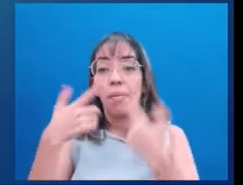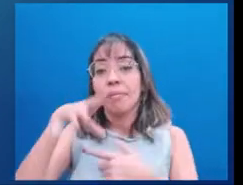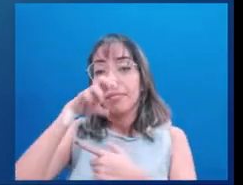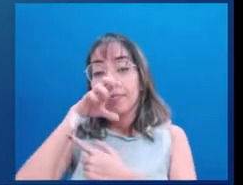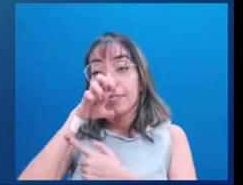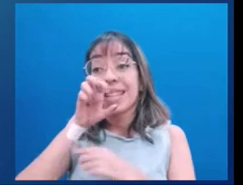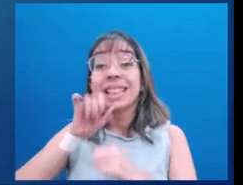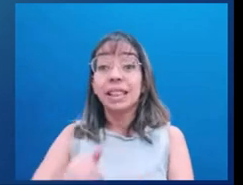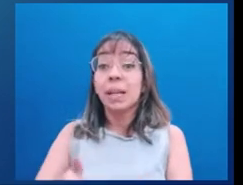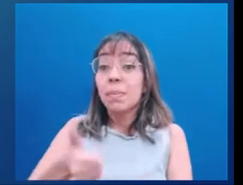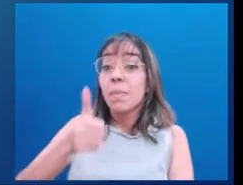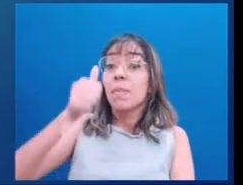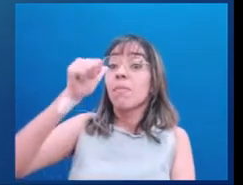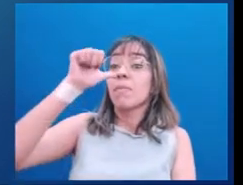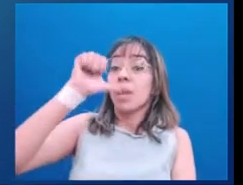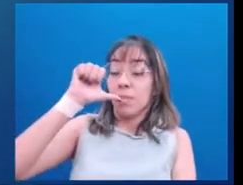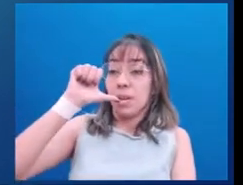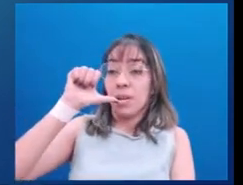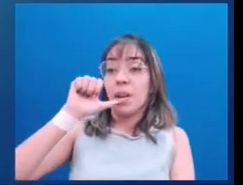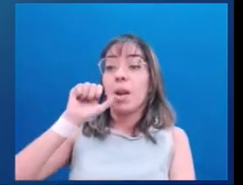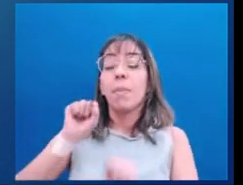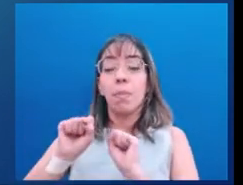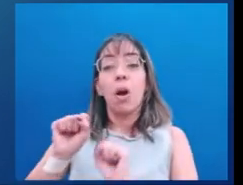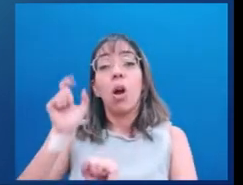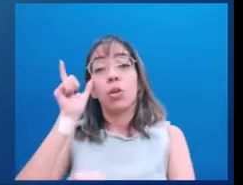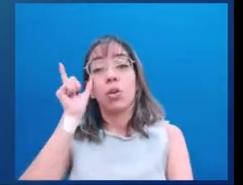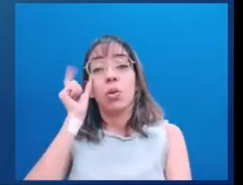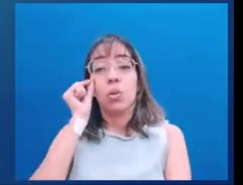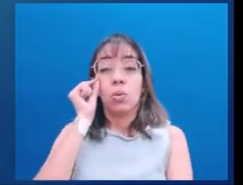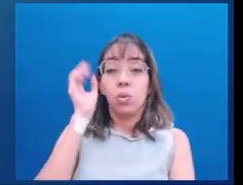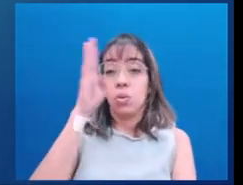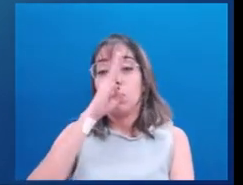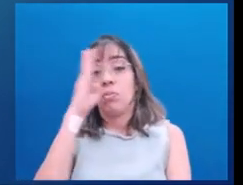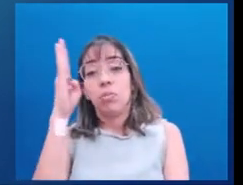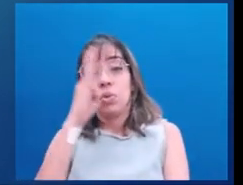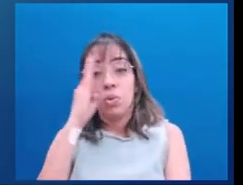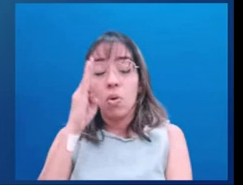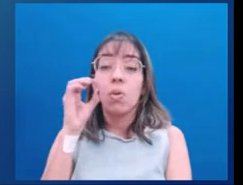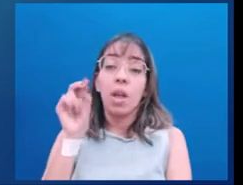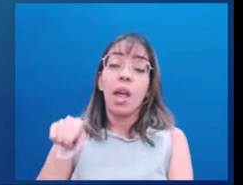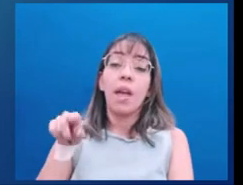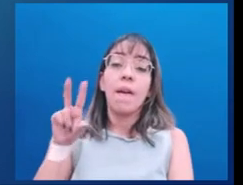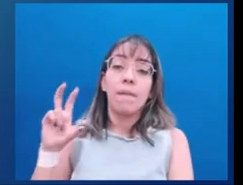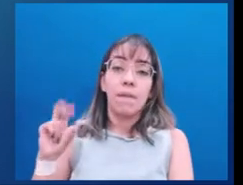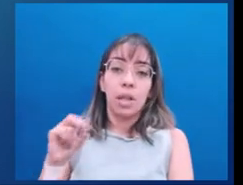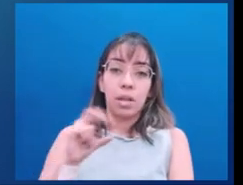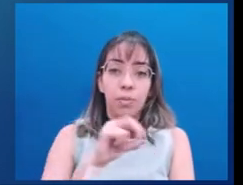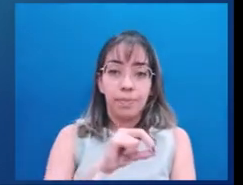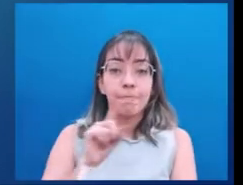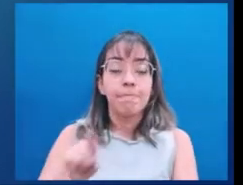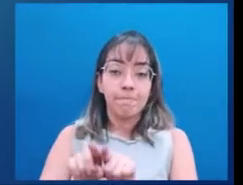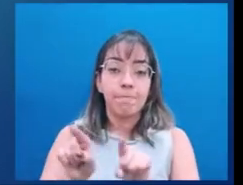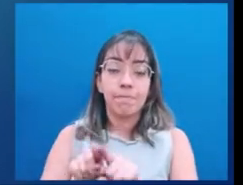da garganta, nariz ou pele. Exposição a doses elevadas pode originar sonolência ou até envenenamento,